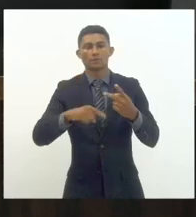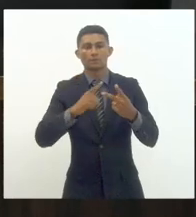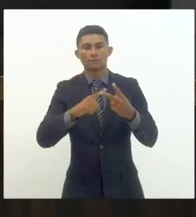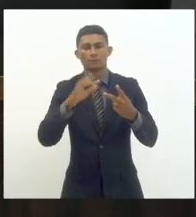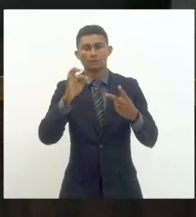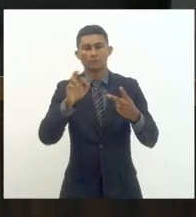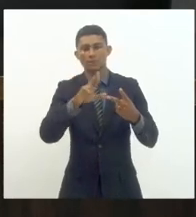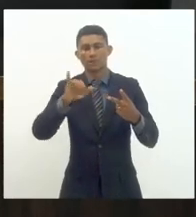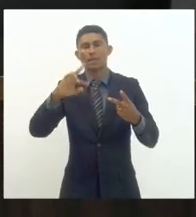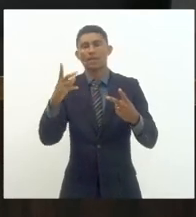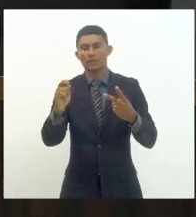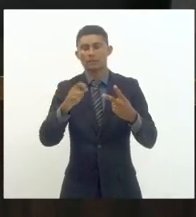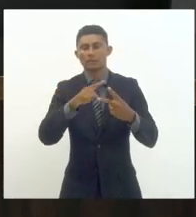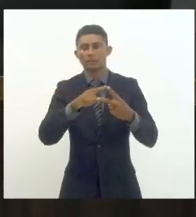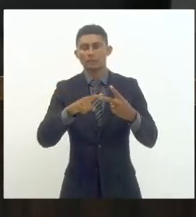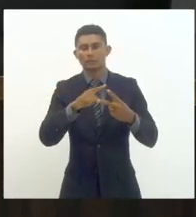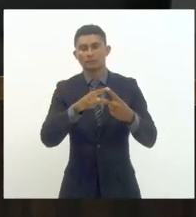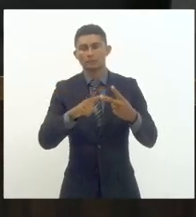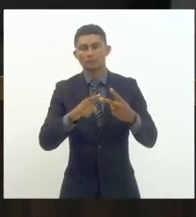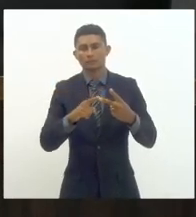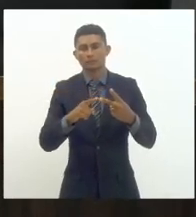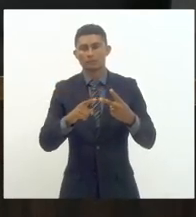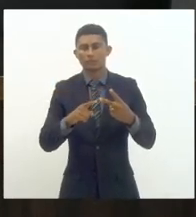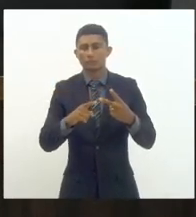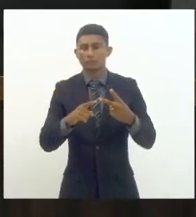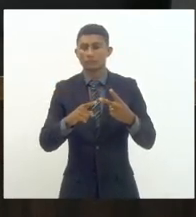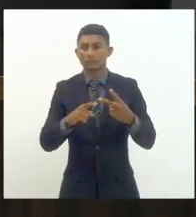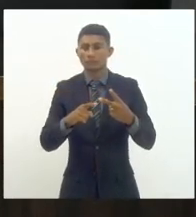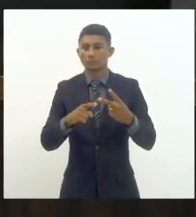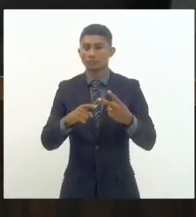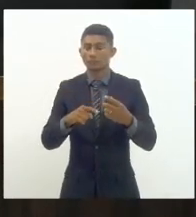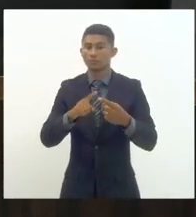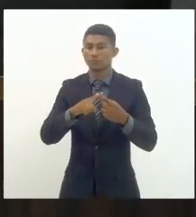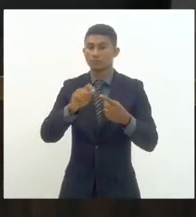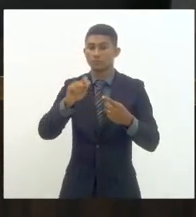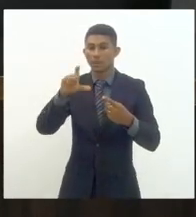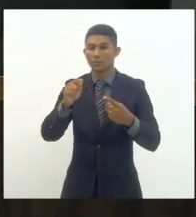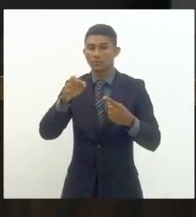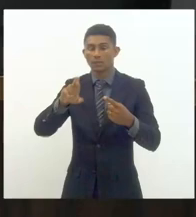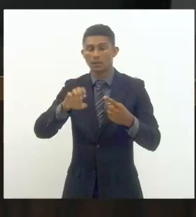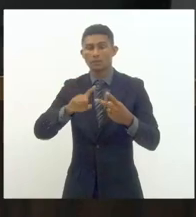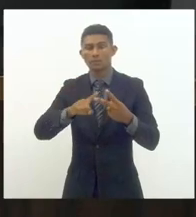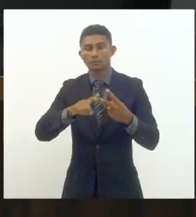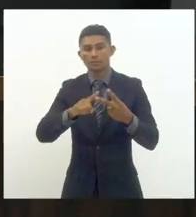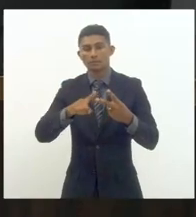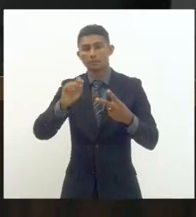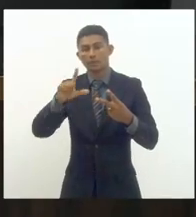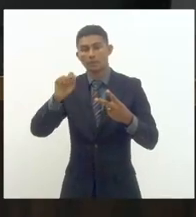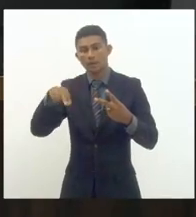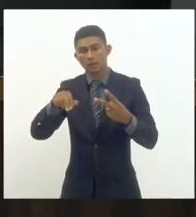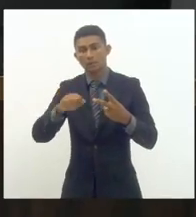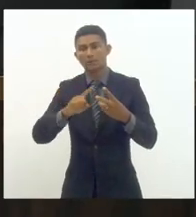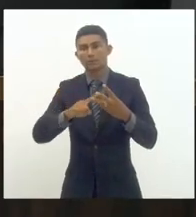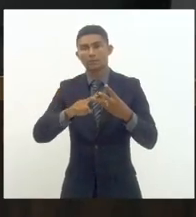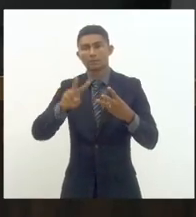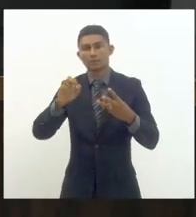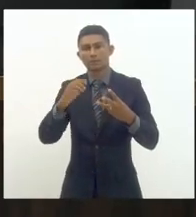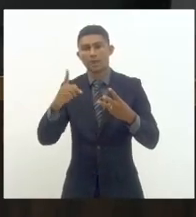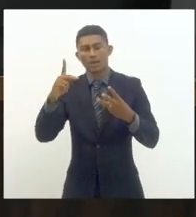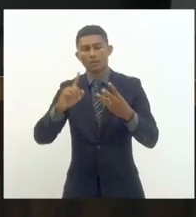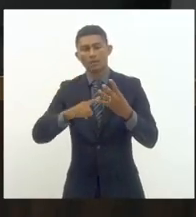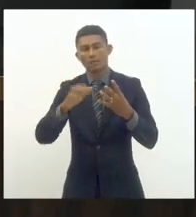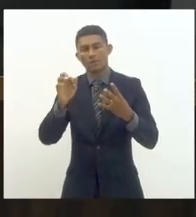Ferreirinha, mas antes é o Alexandre, Alana, Valdeque e Ferreirinha, por conta do CAC. Claro. Do CAC.